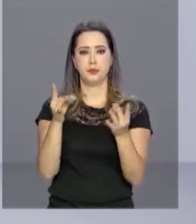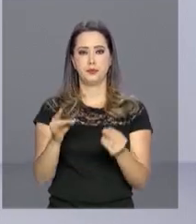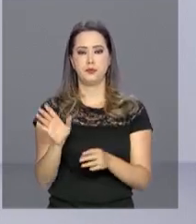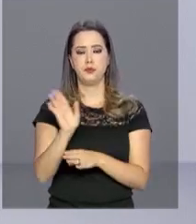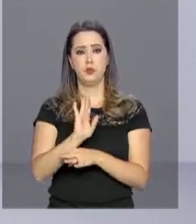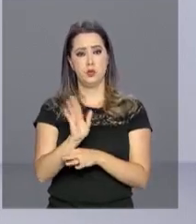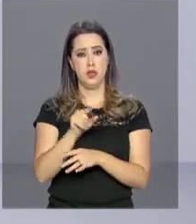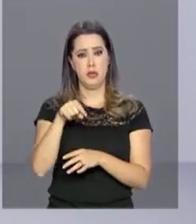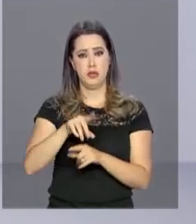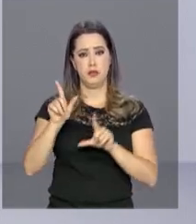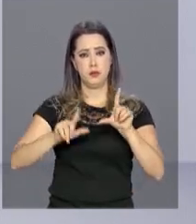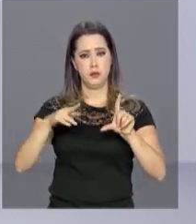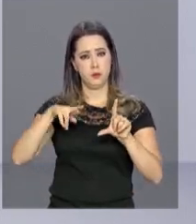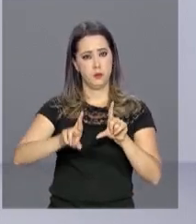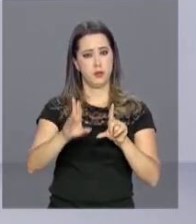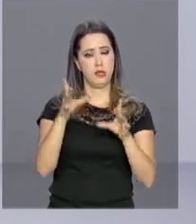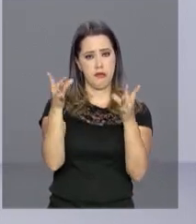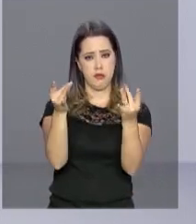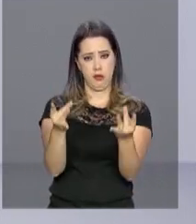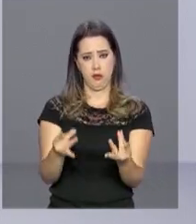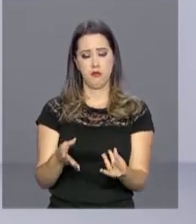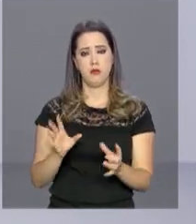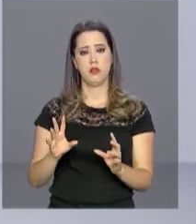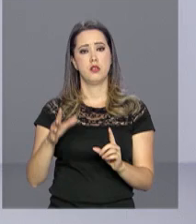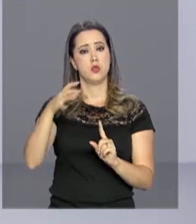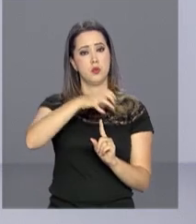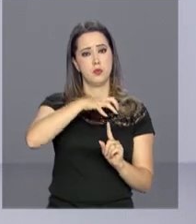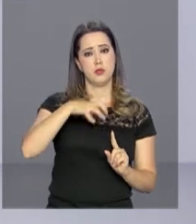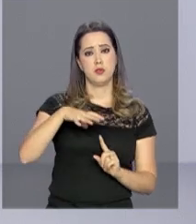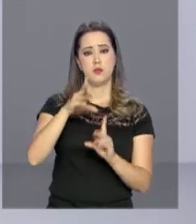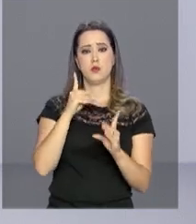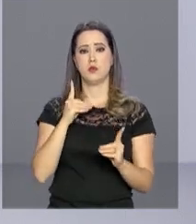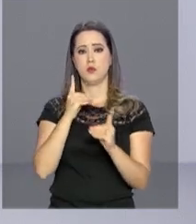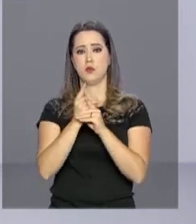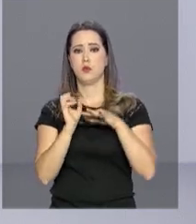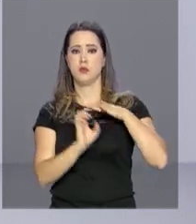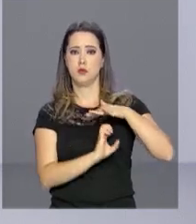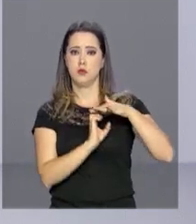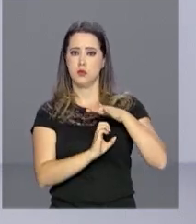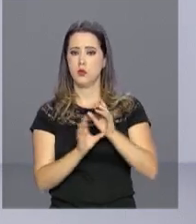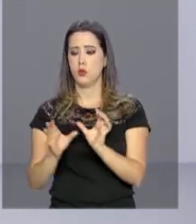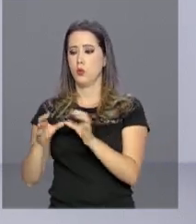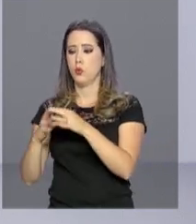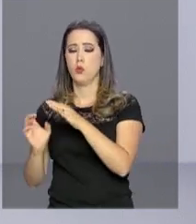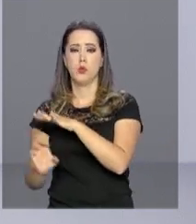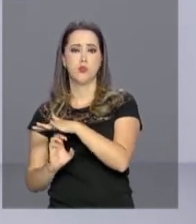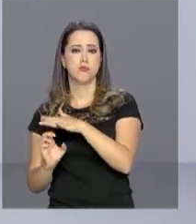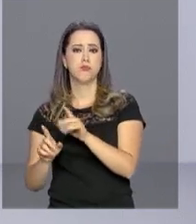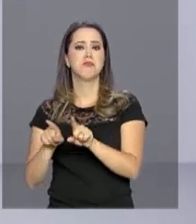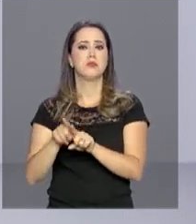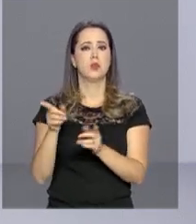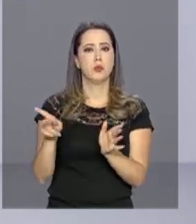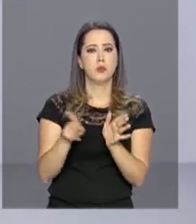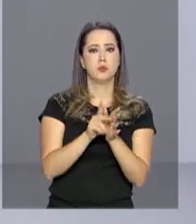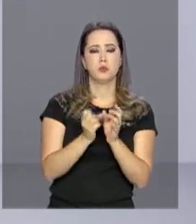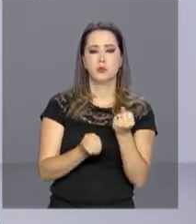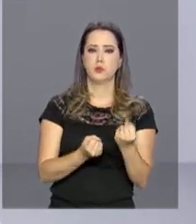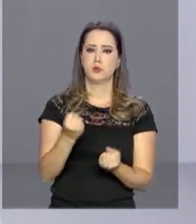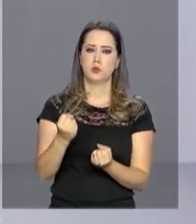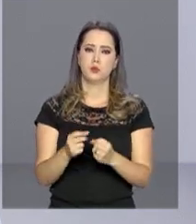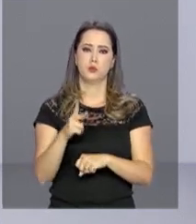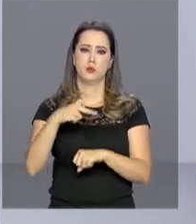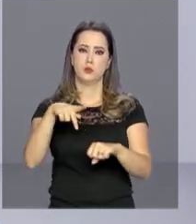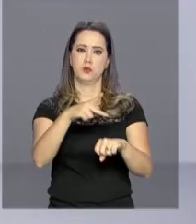aqui na NBR, mais detalhes sobre essa feira que promove o encontro entre empresas e empresários ligados à distribuição